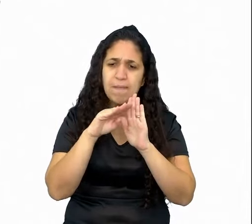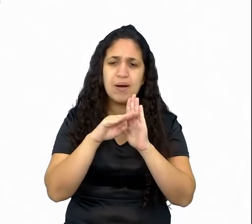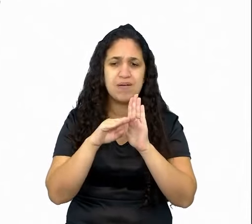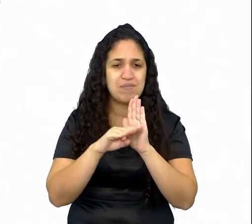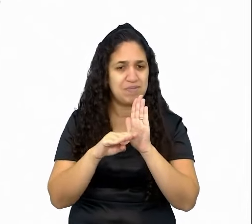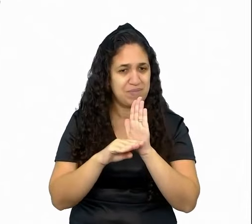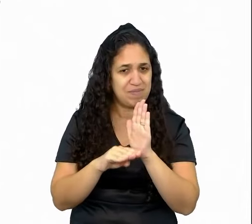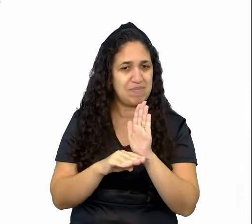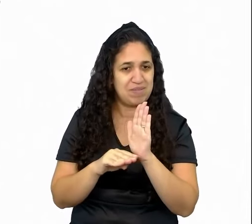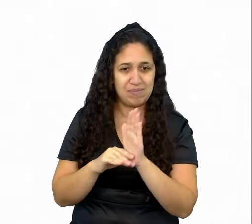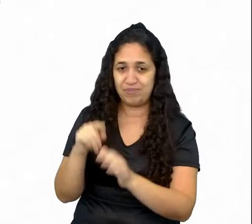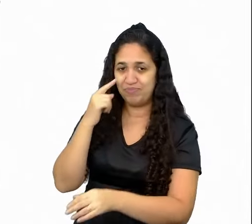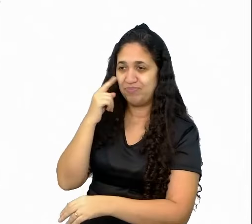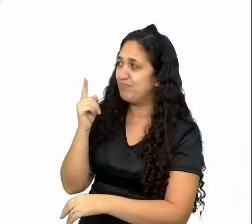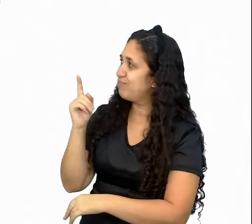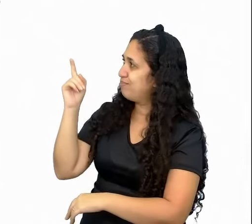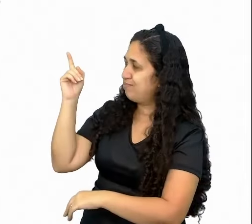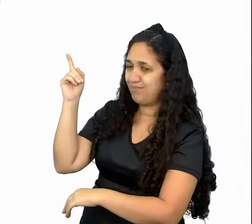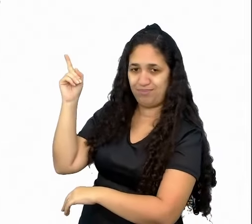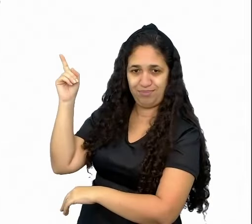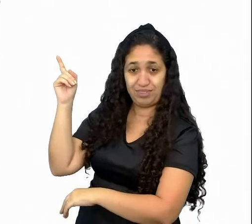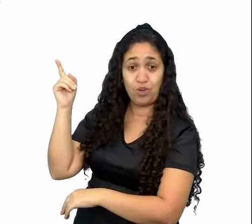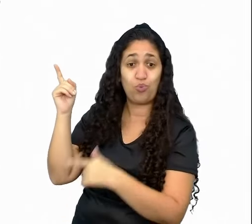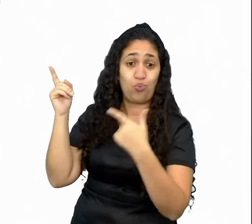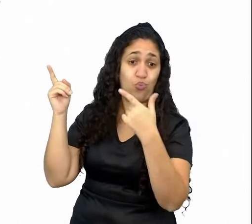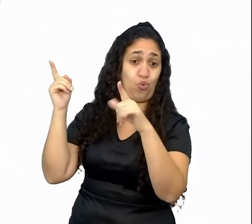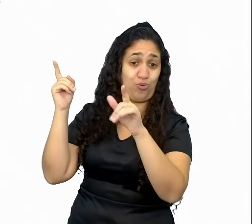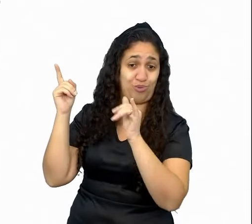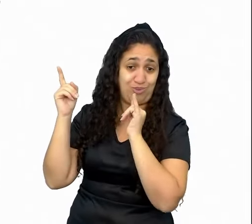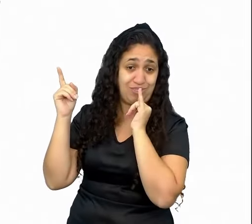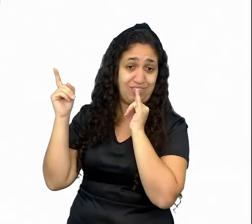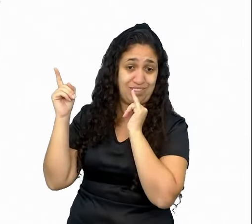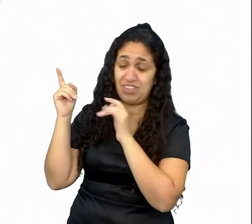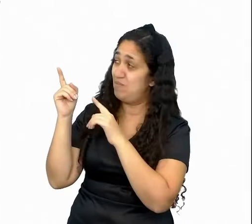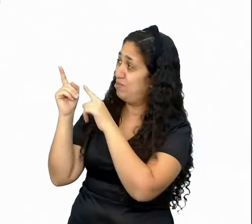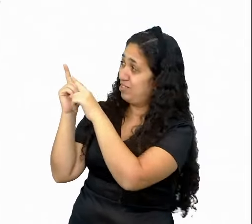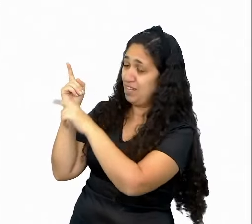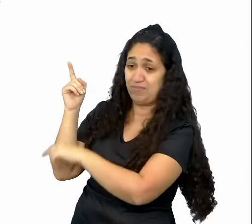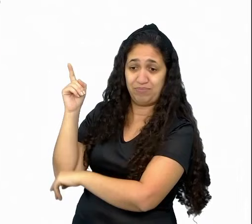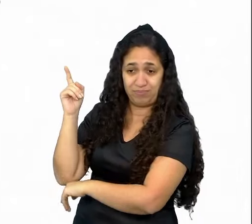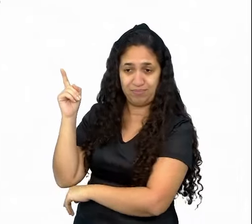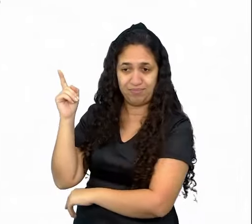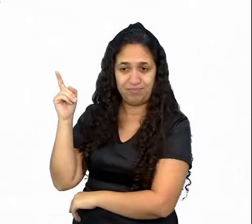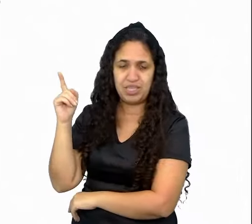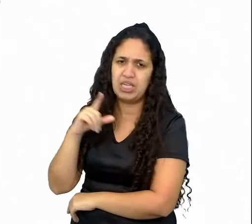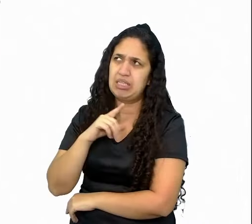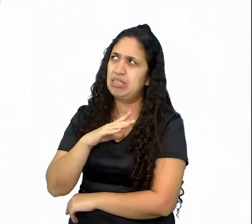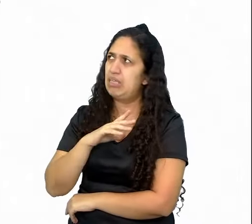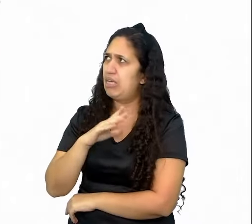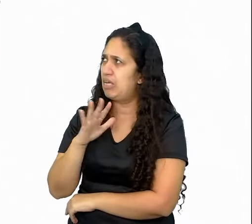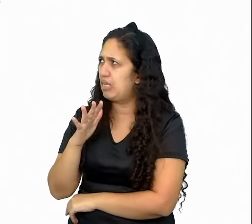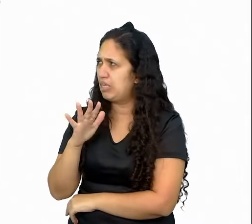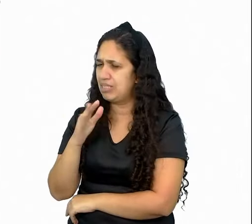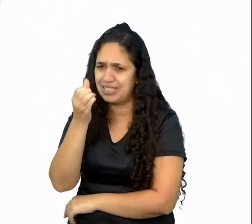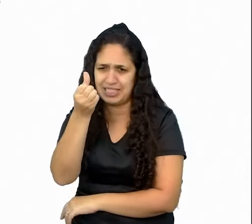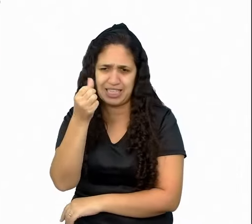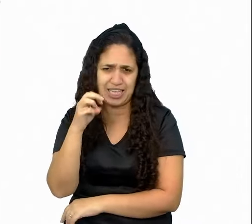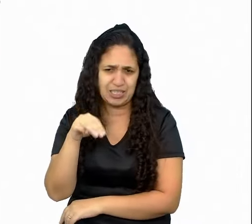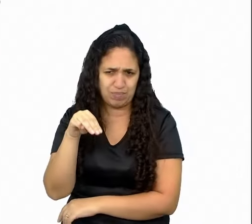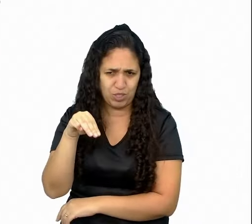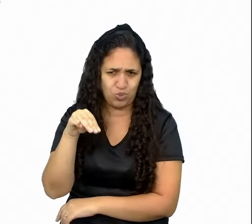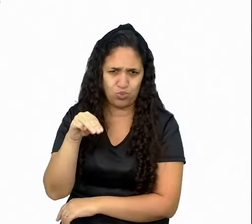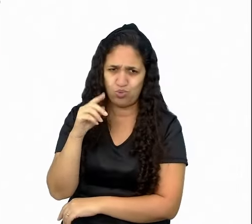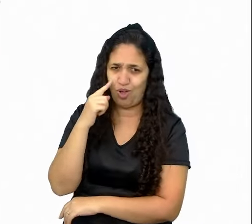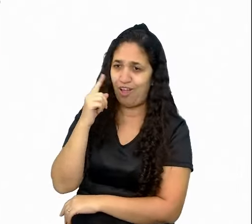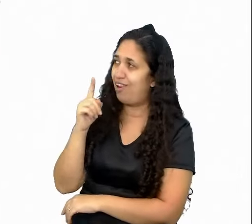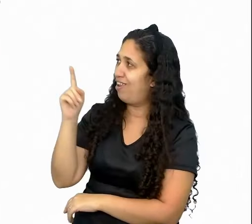aqui a gente tem um outro exemplo, que eu só tenho mais, eu creio, aqui mais uns 5, 6 minutinhos. Eu trouxe